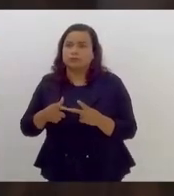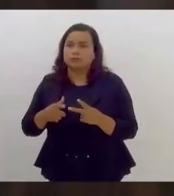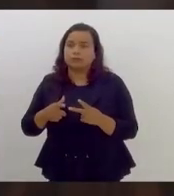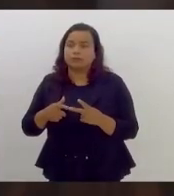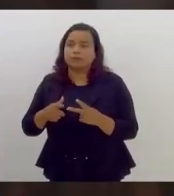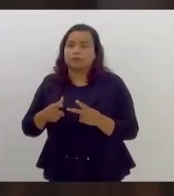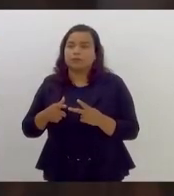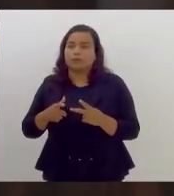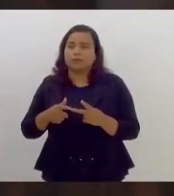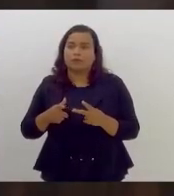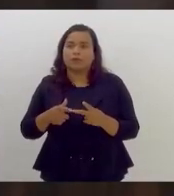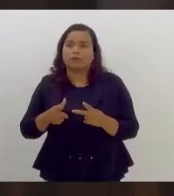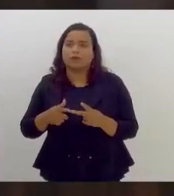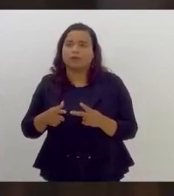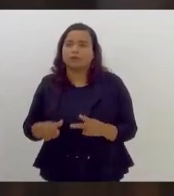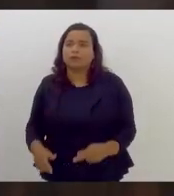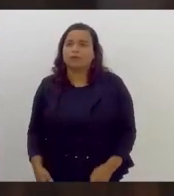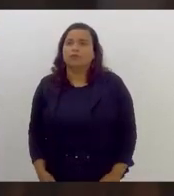Isso.